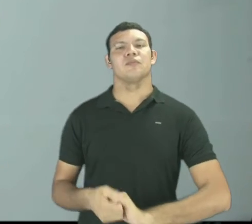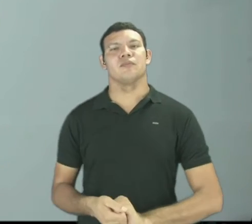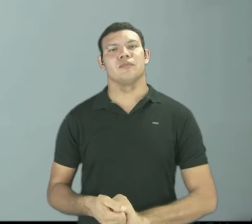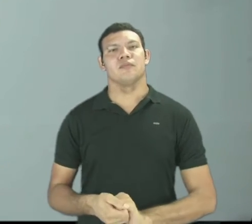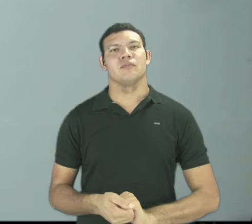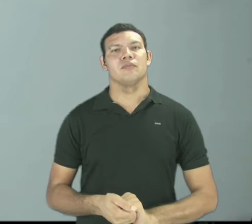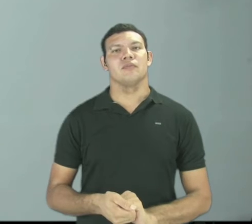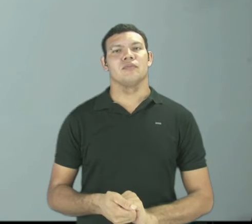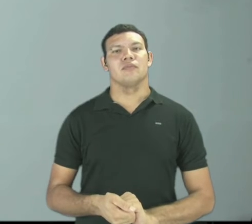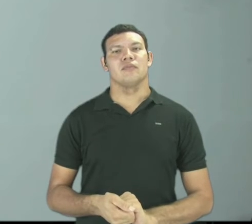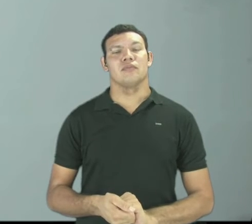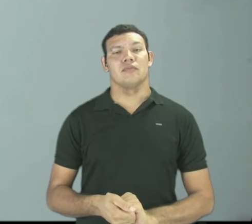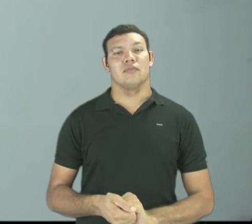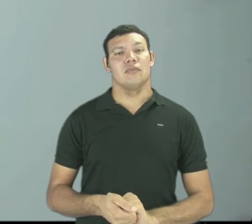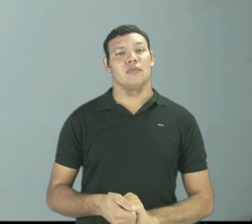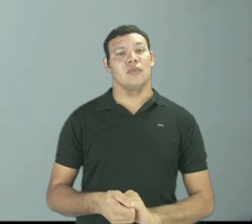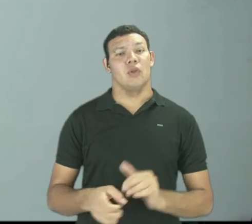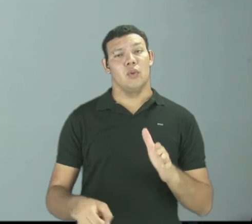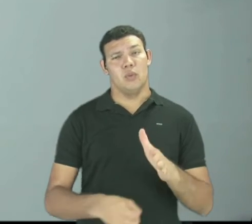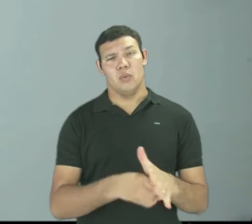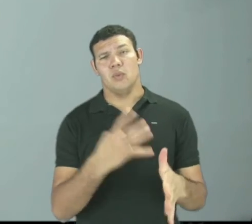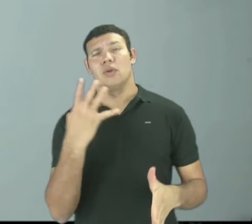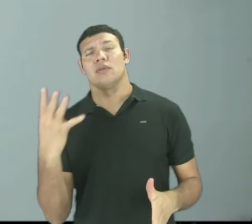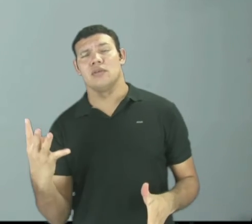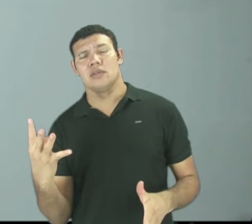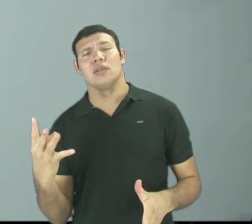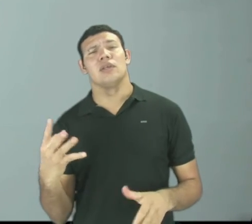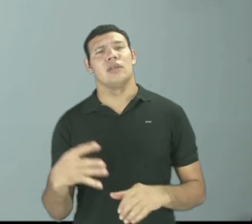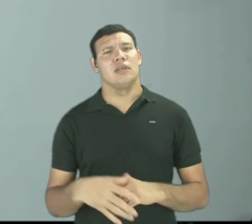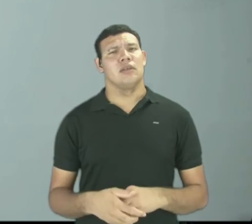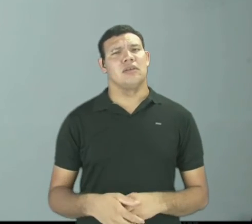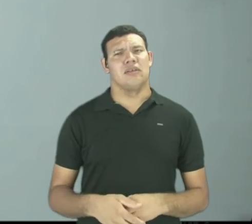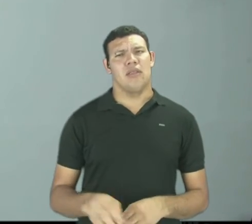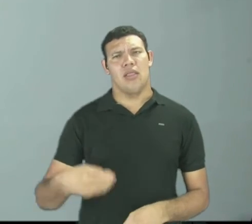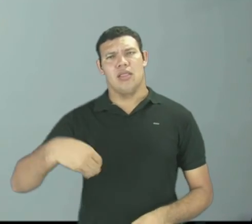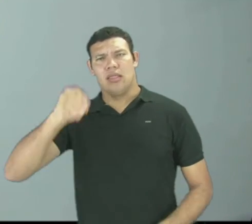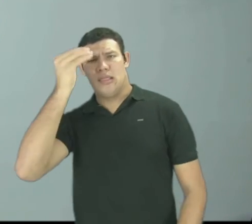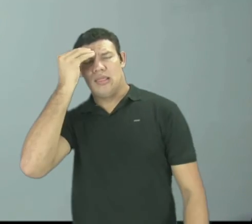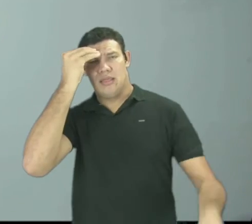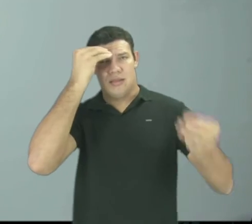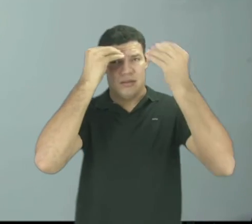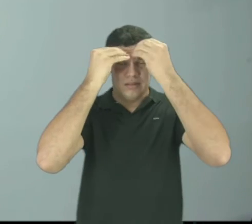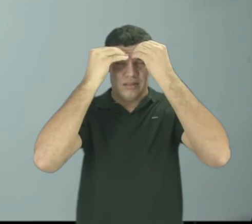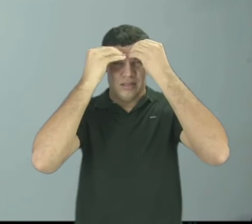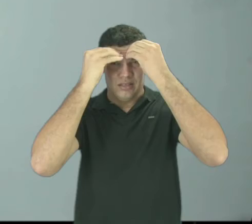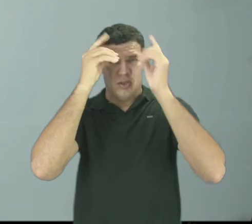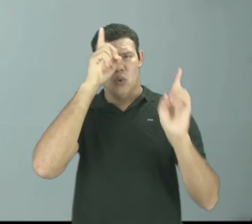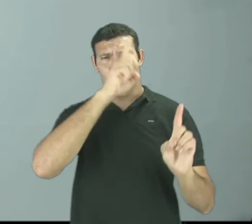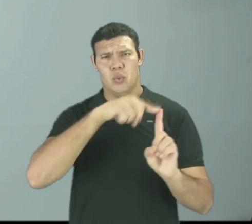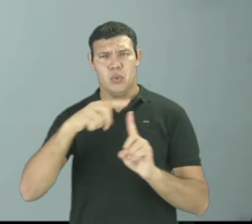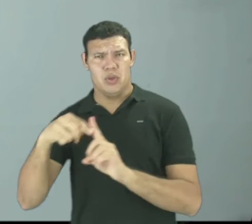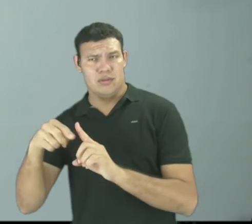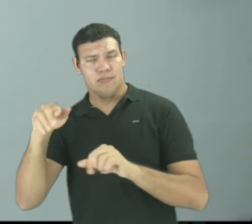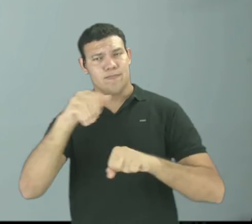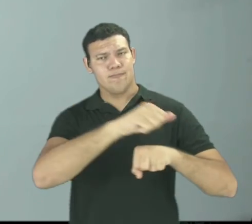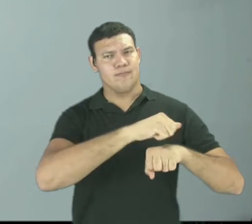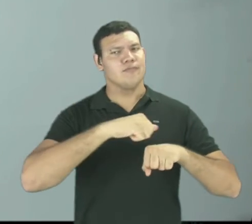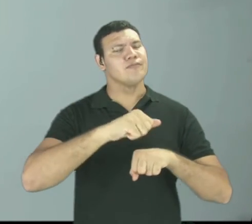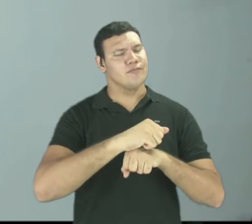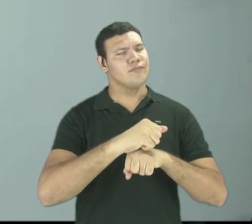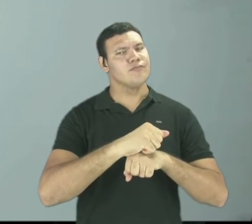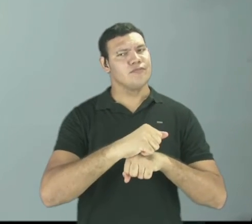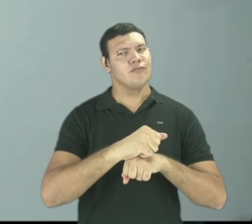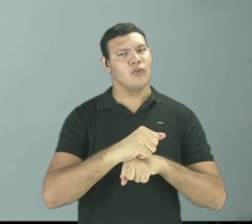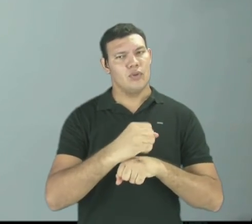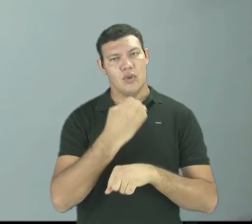bom? Muitas vezes, às vezes a gente não precisa decorar quais são os tipos de advérbios, etc. É bom a gente